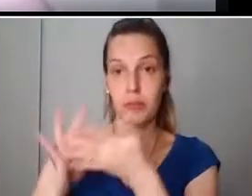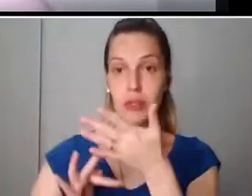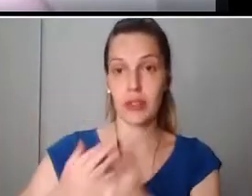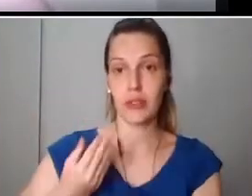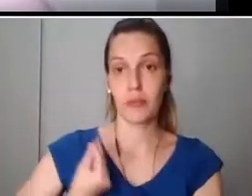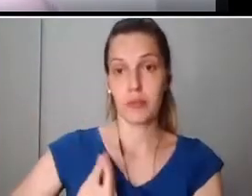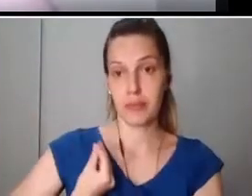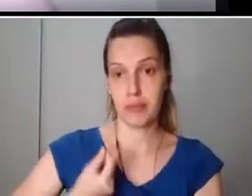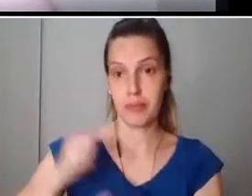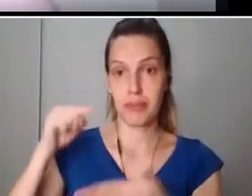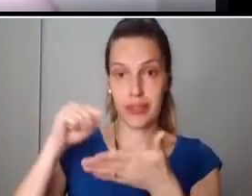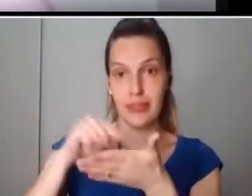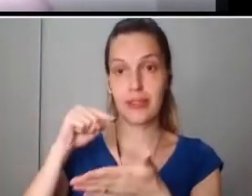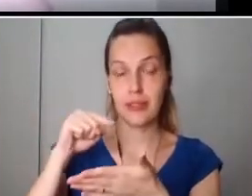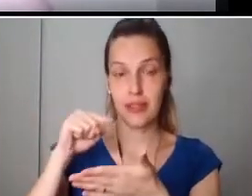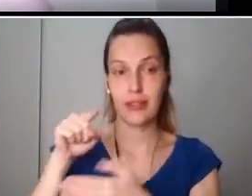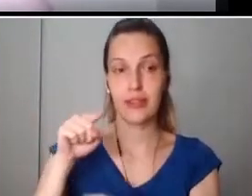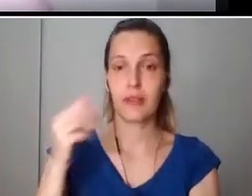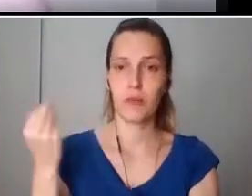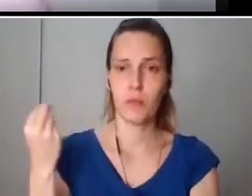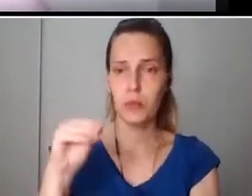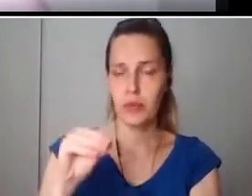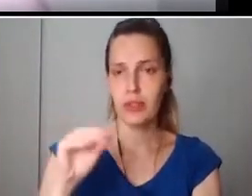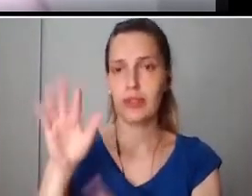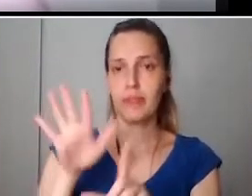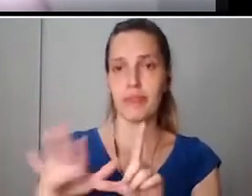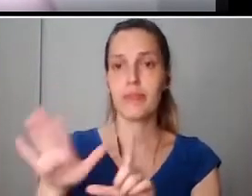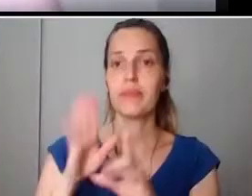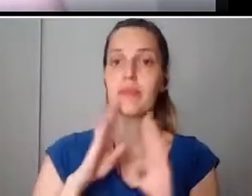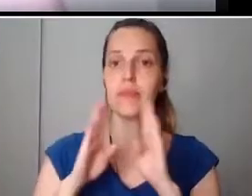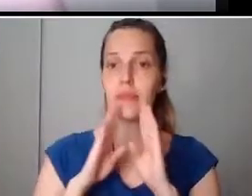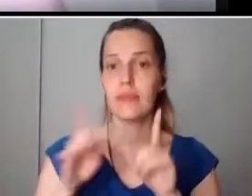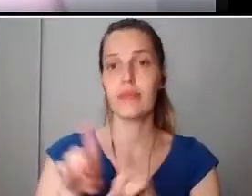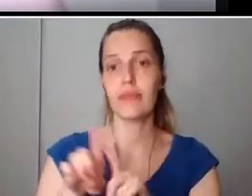pela plataforma do Facebook, como pela plataforma do YouTube.